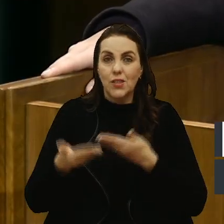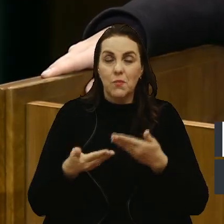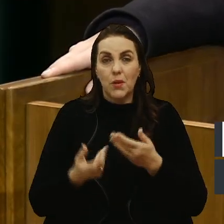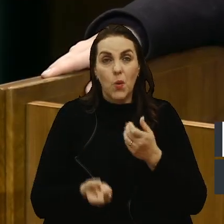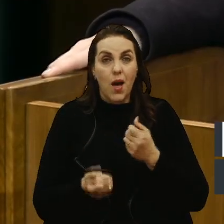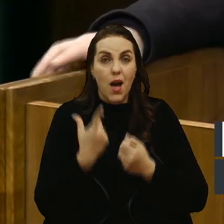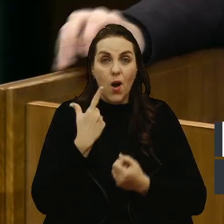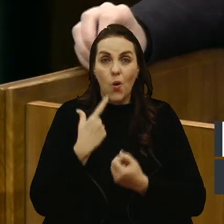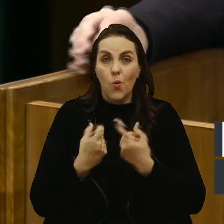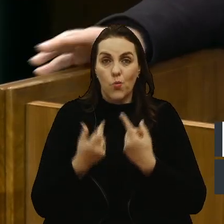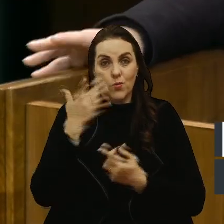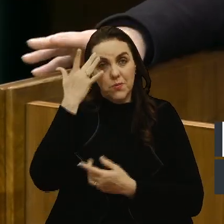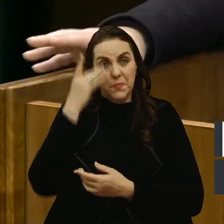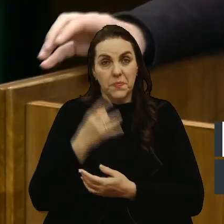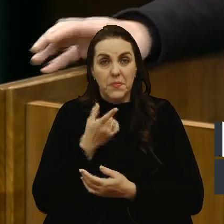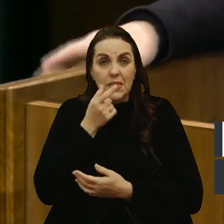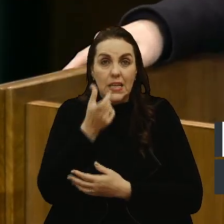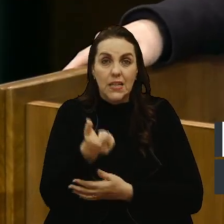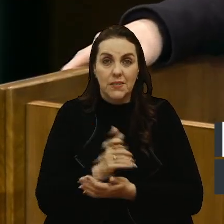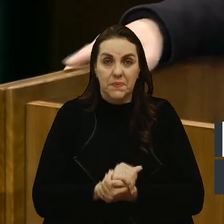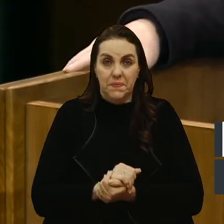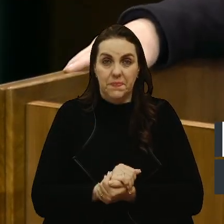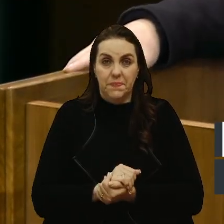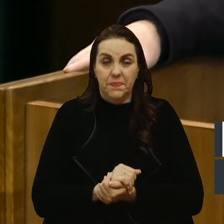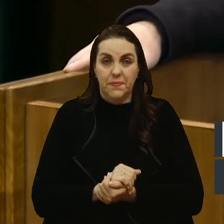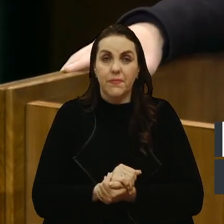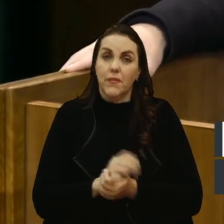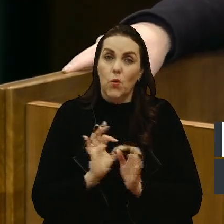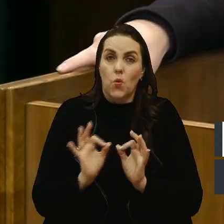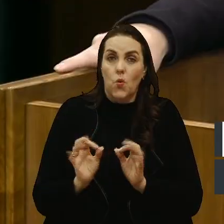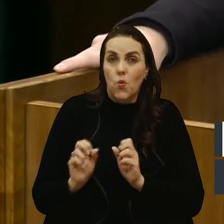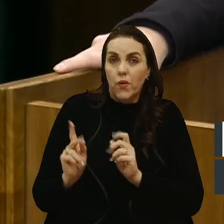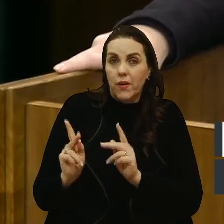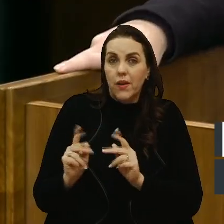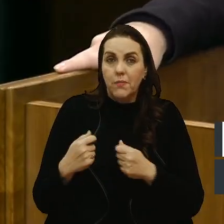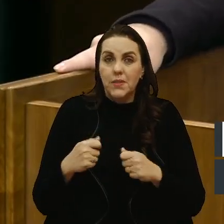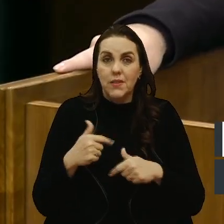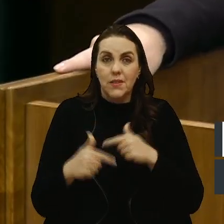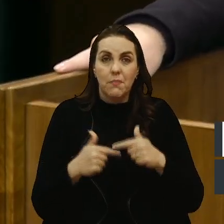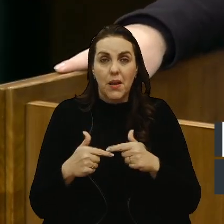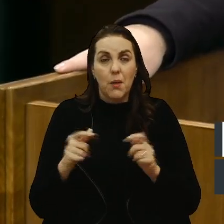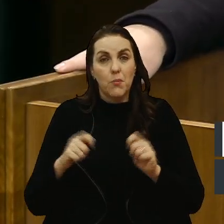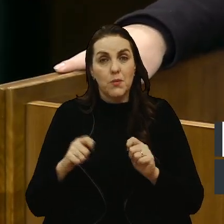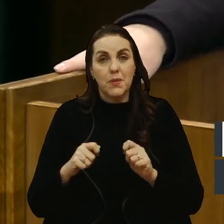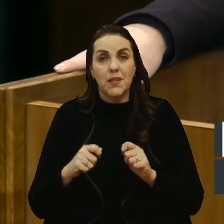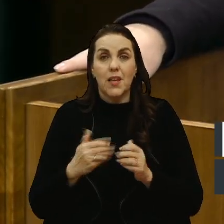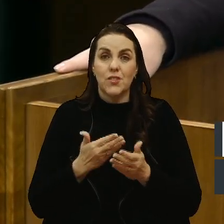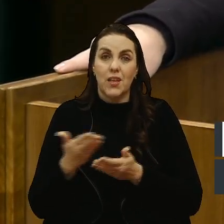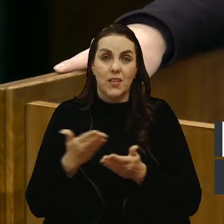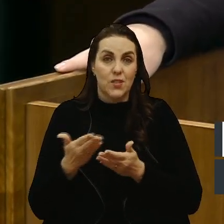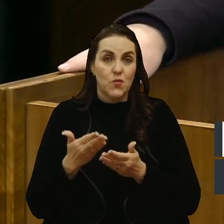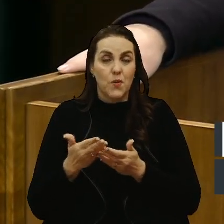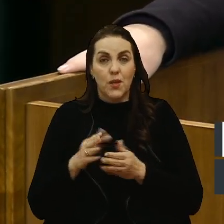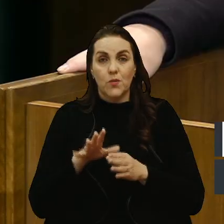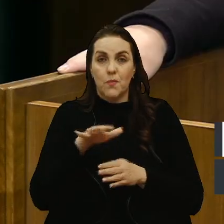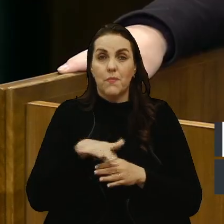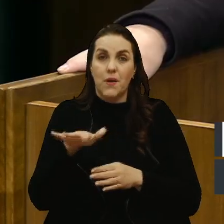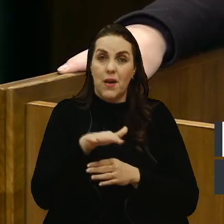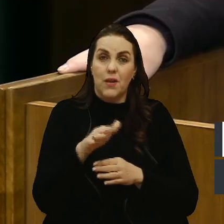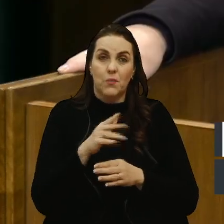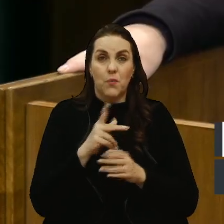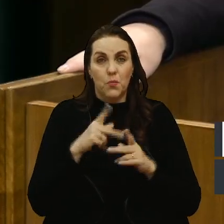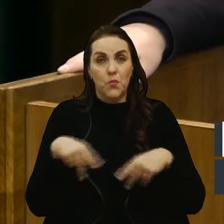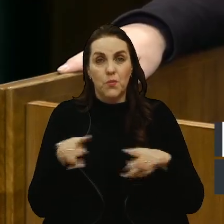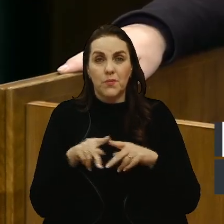alguns. Tá certo, a gente precisa muitas vezes trabalhar para poder atender, né, um segmento populacional, mas